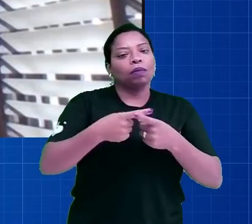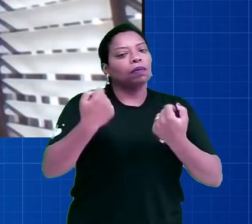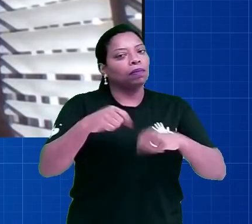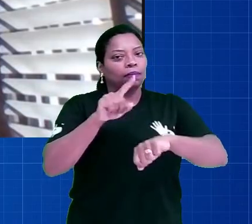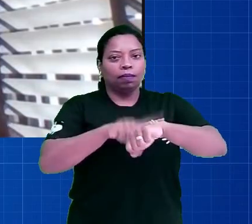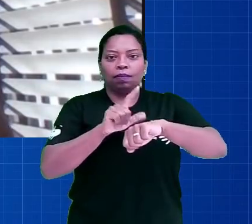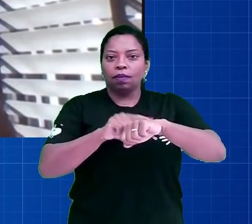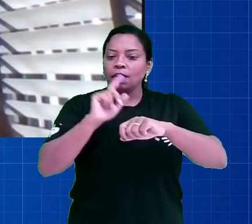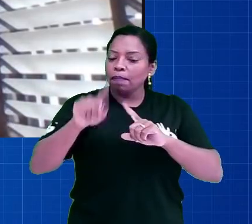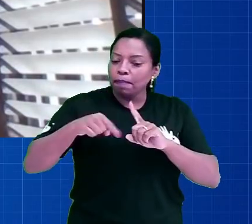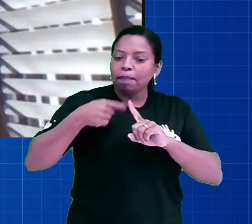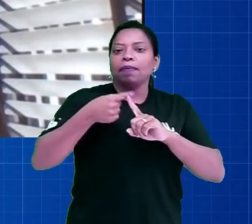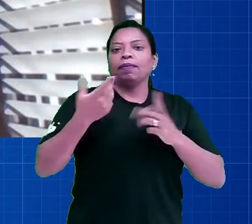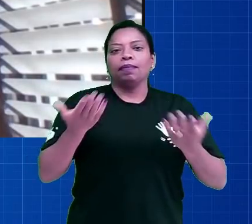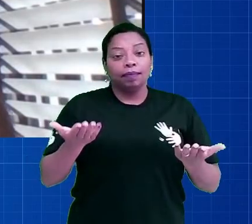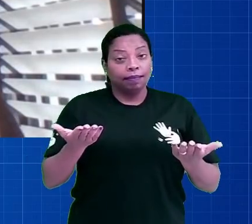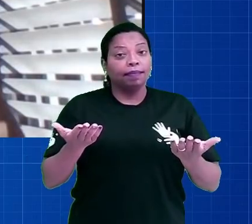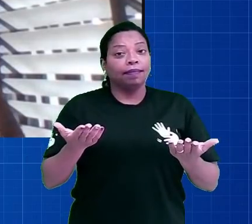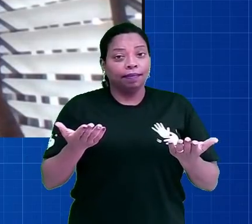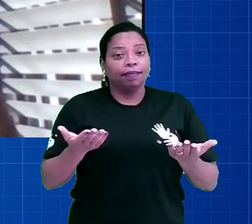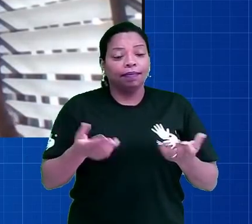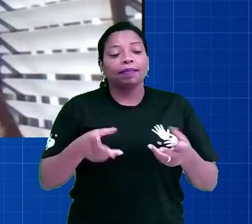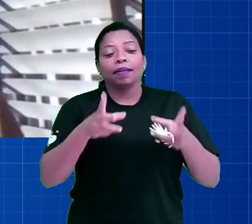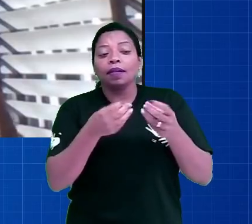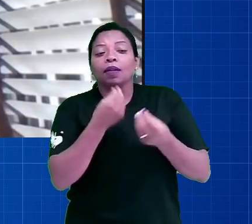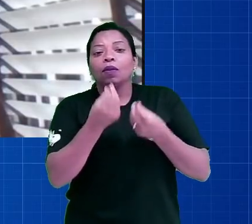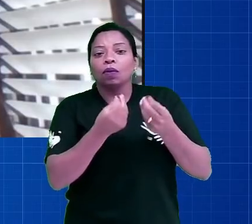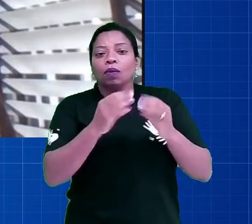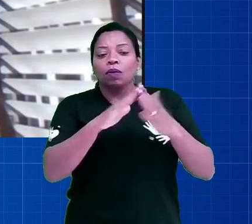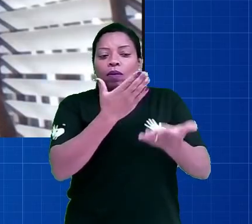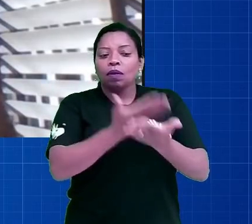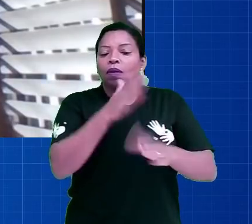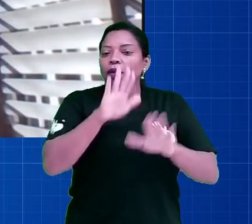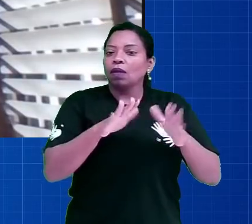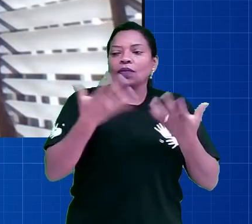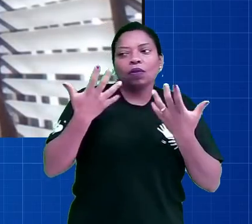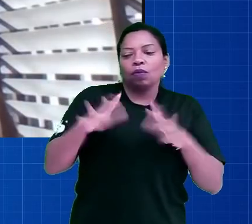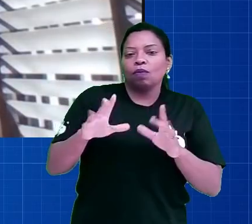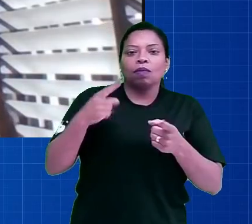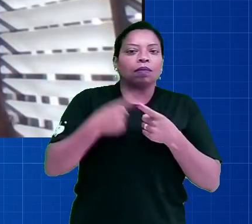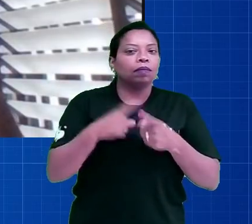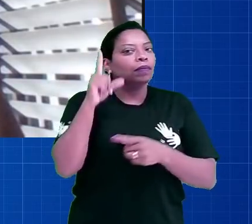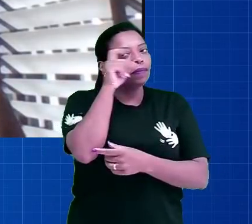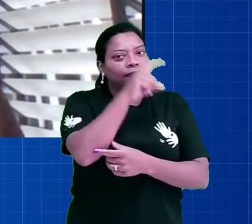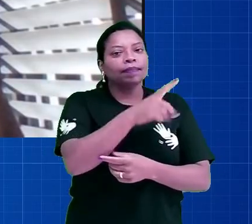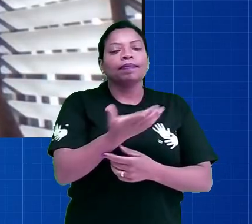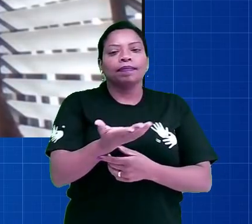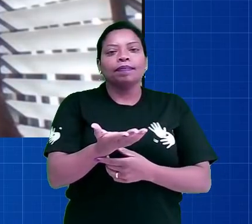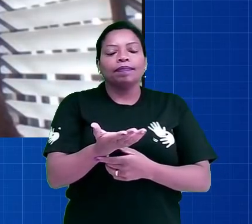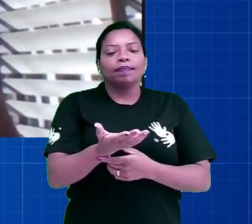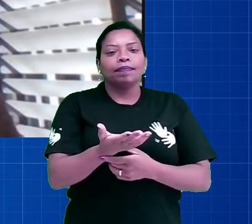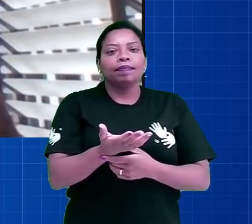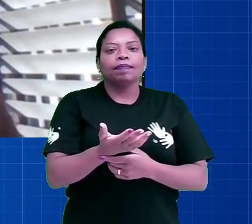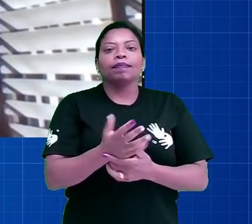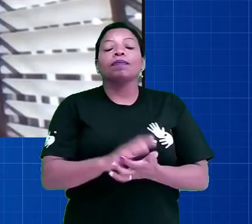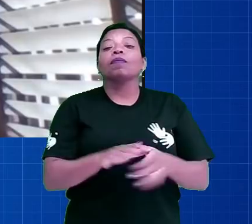exige que ela tenha um tempo maior. Então, a gente percebe o quanto algumas instituições acabam resistindo um pouco em